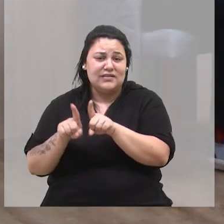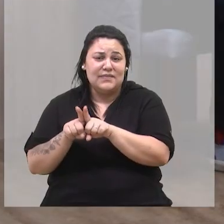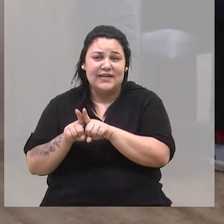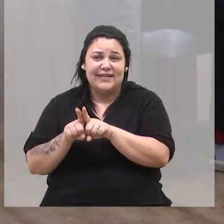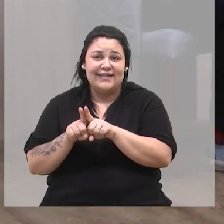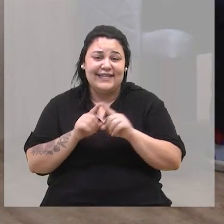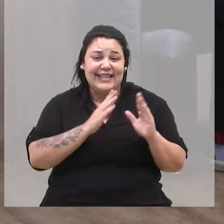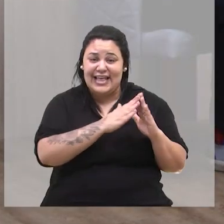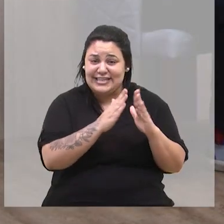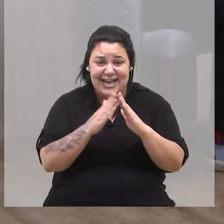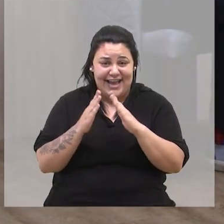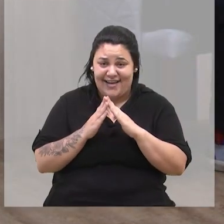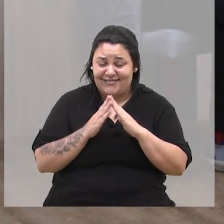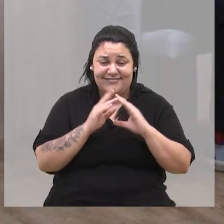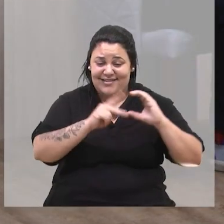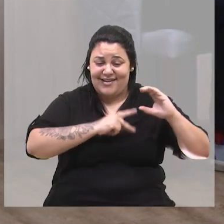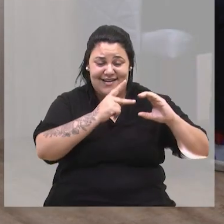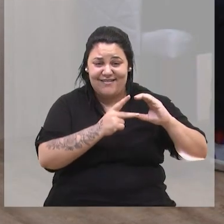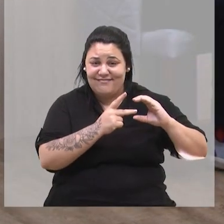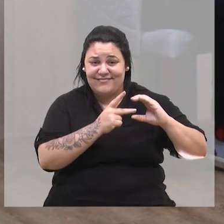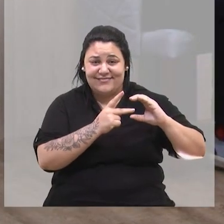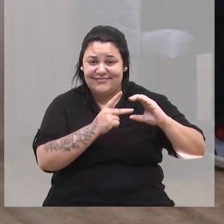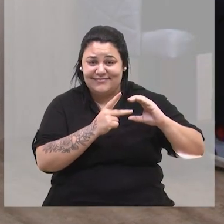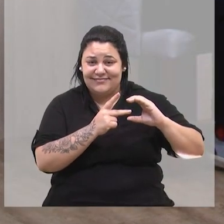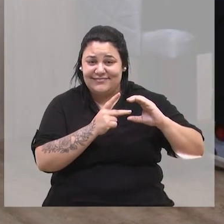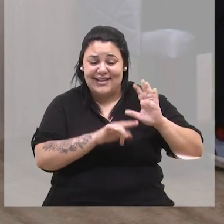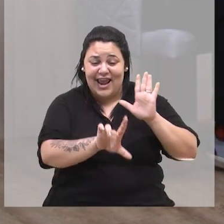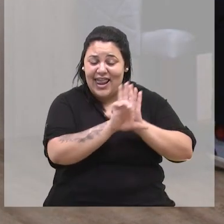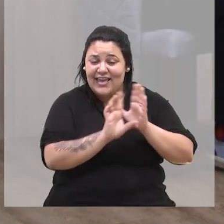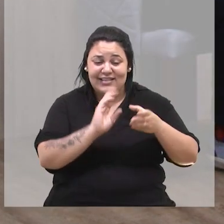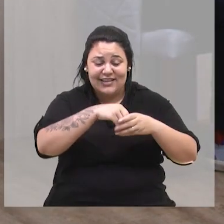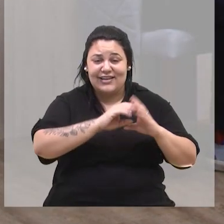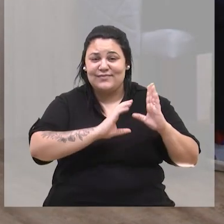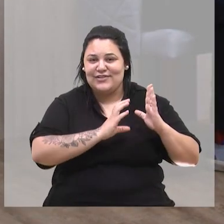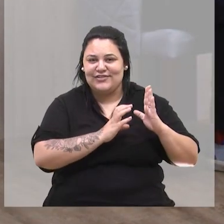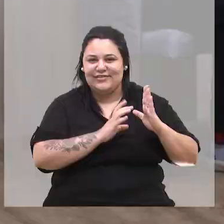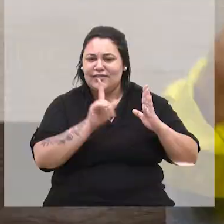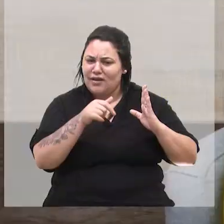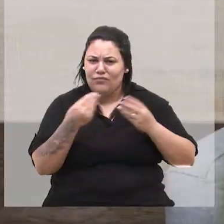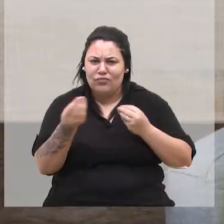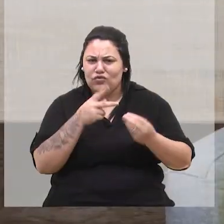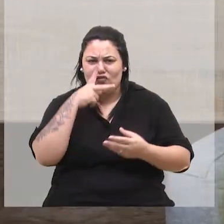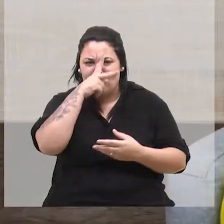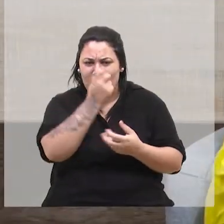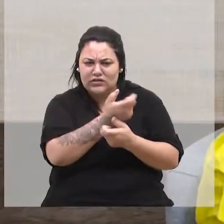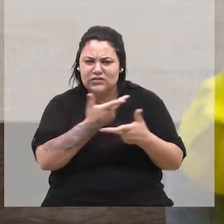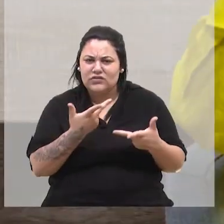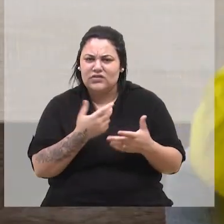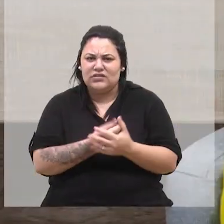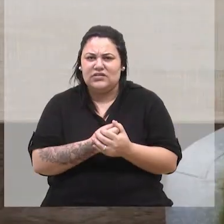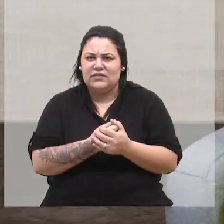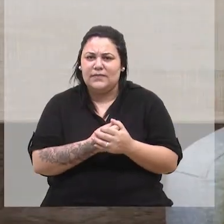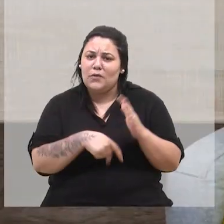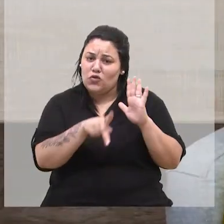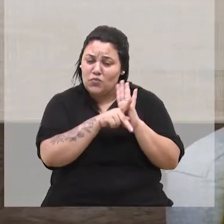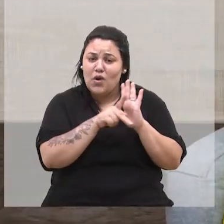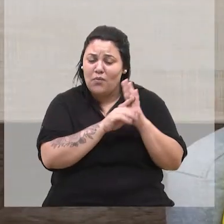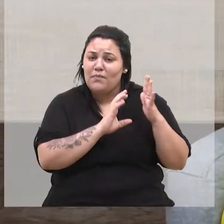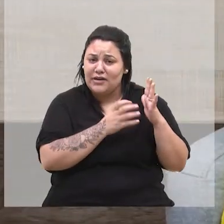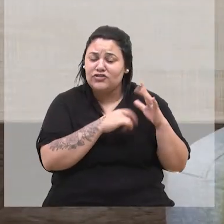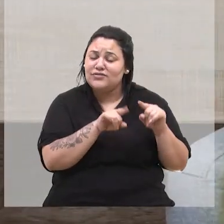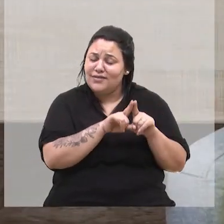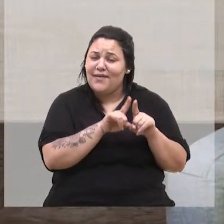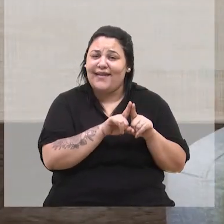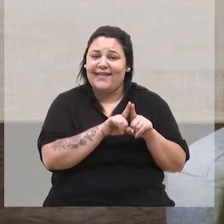se reproduz nas casas legislativas, se reproduz dentro dos partidos, que é muito forte esta questão nos próprios